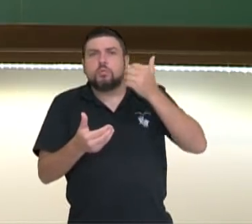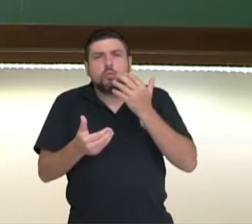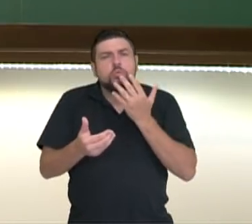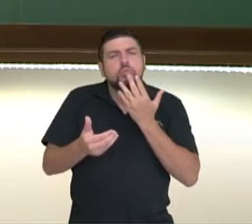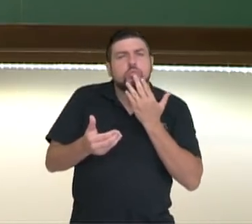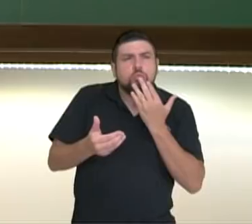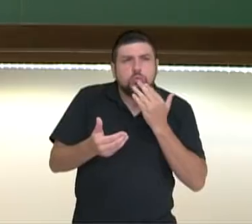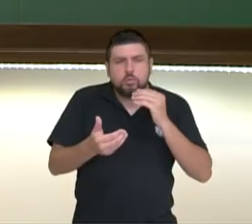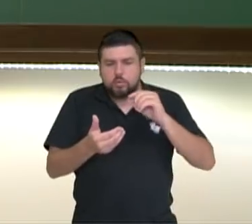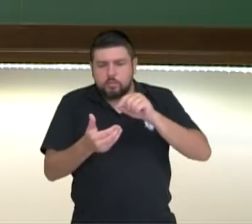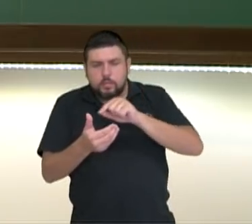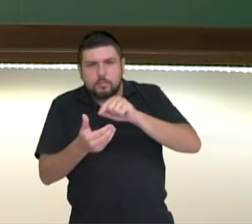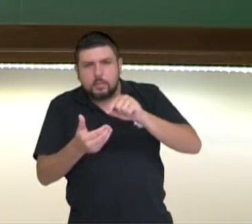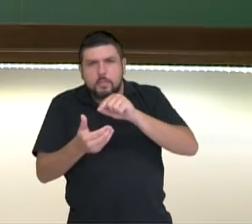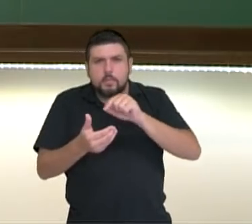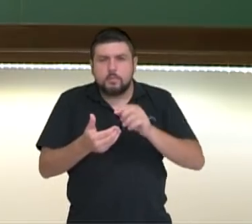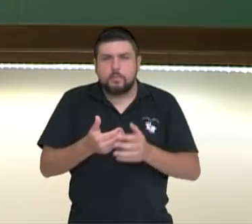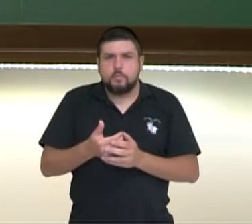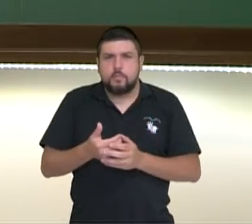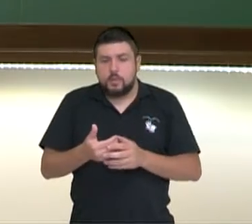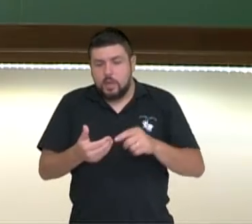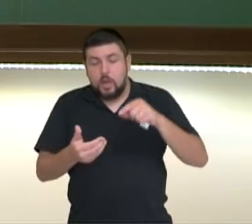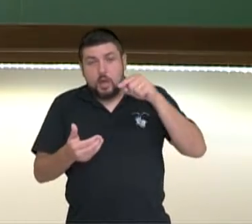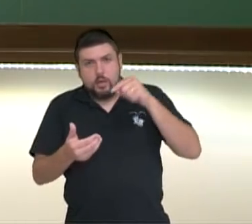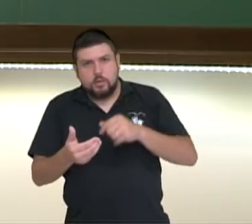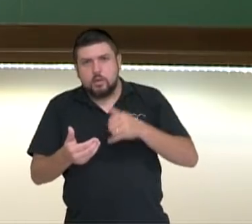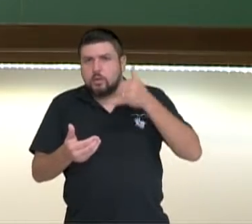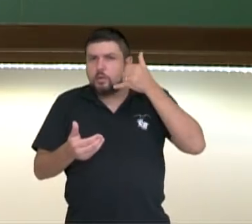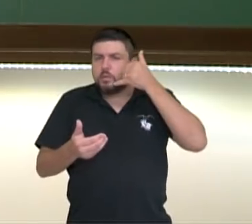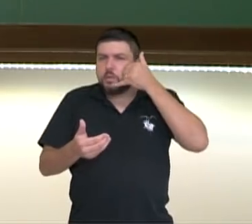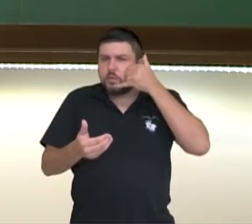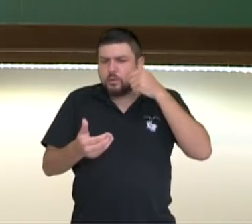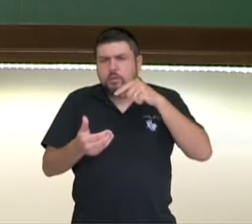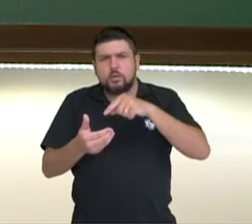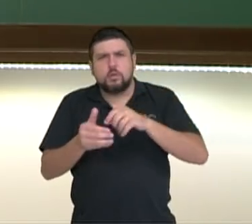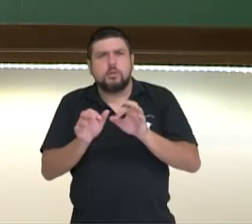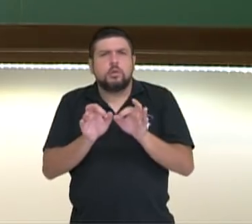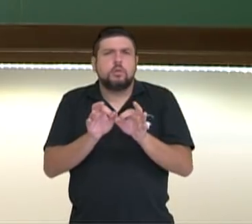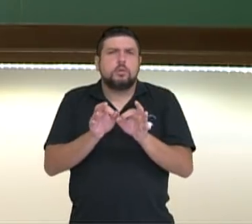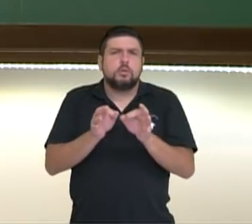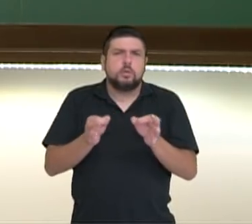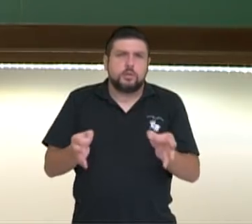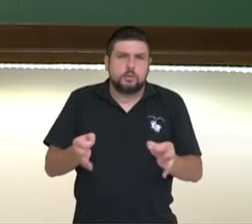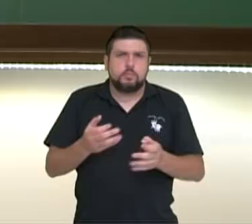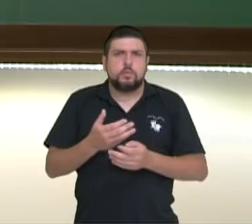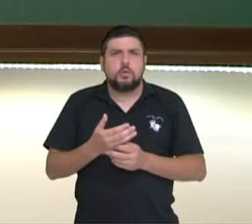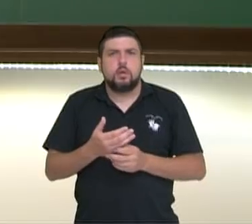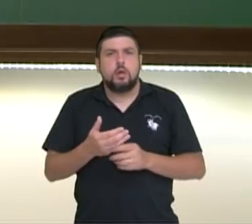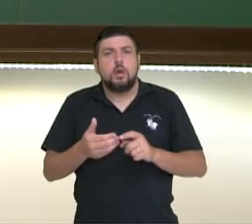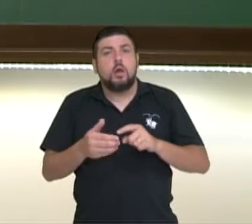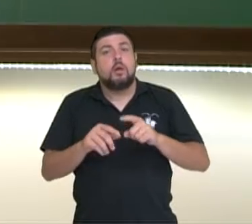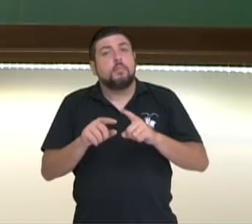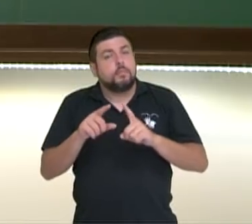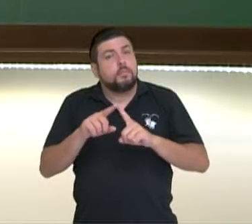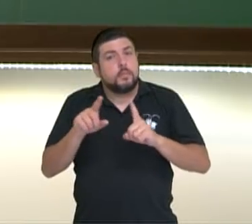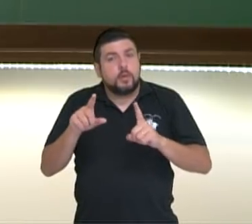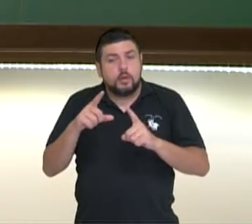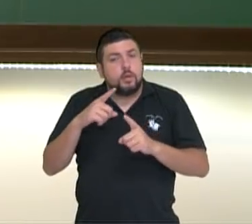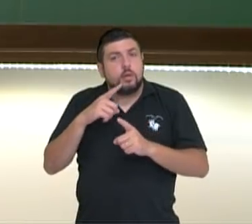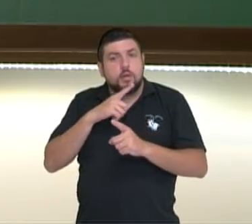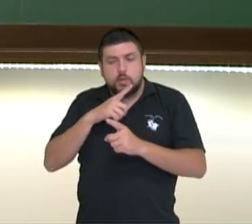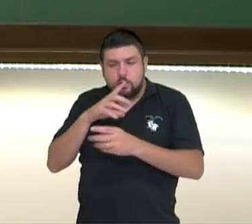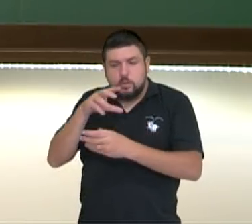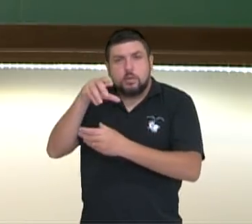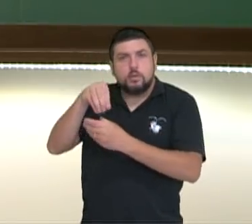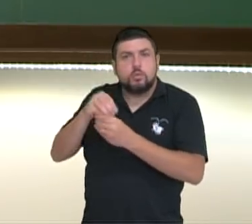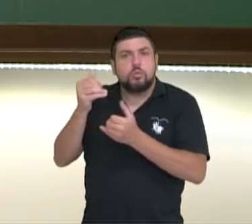celulares, mesmo esses telefones celulares aí bem básicos, eles já tinham a função de jogos, mas